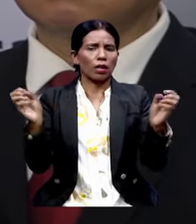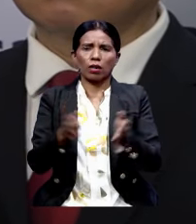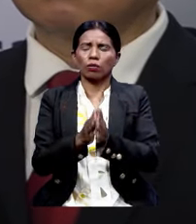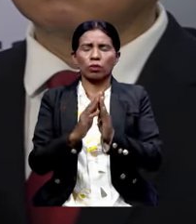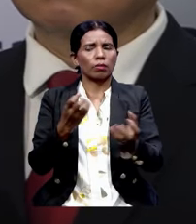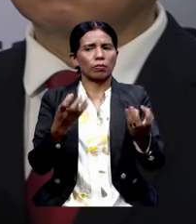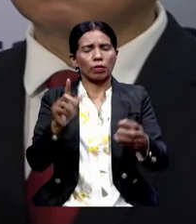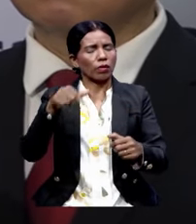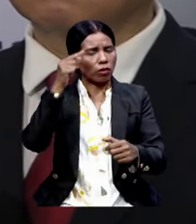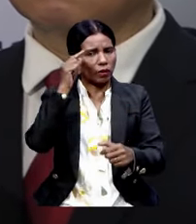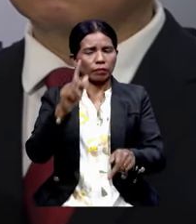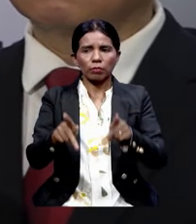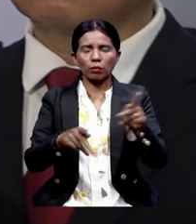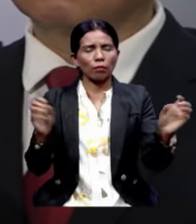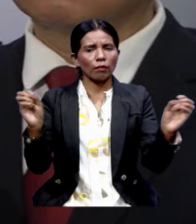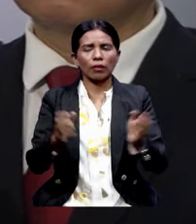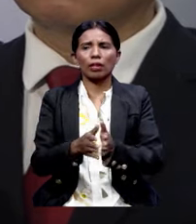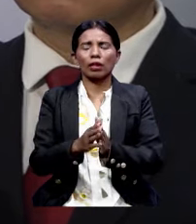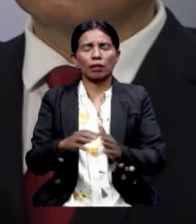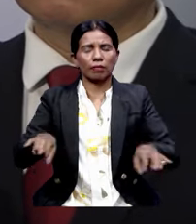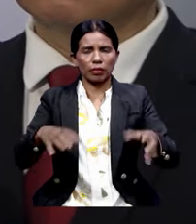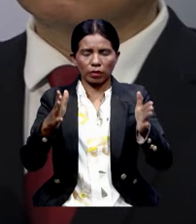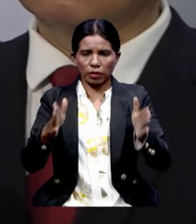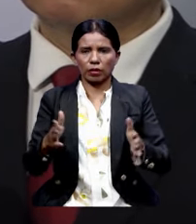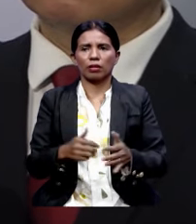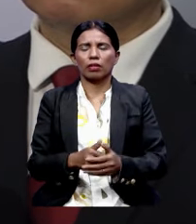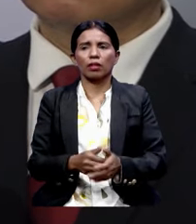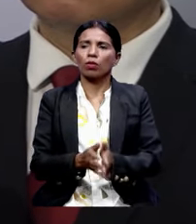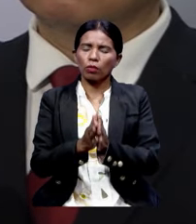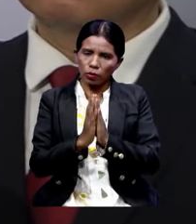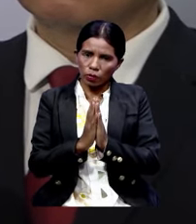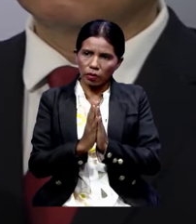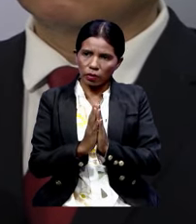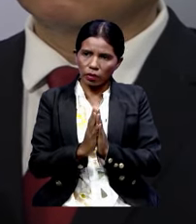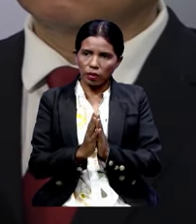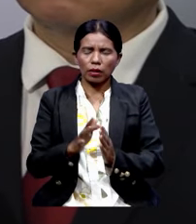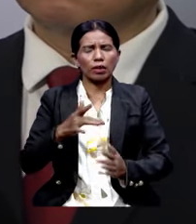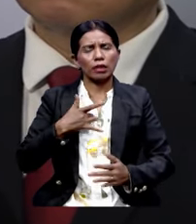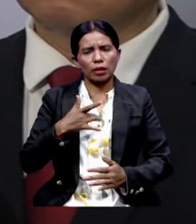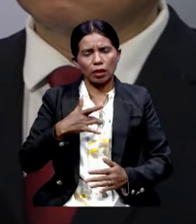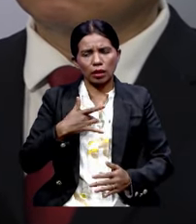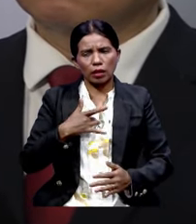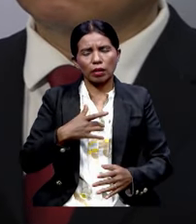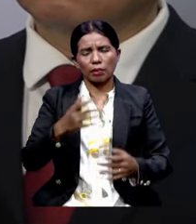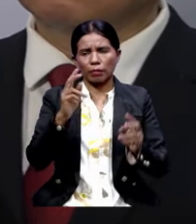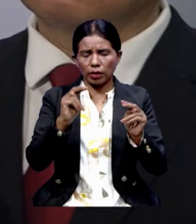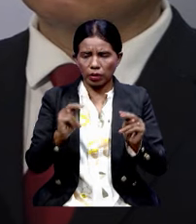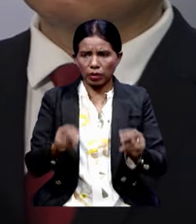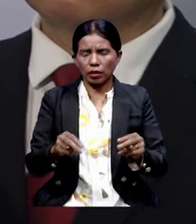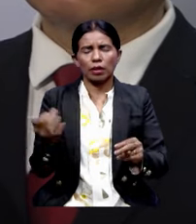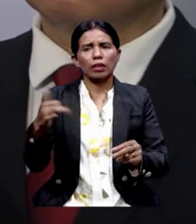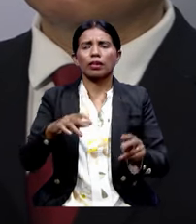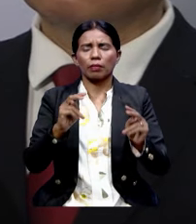ba governo. Povo la husu buat barak, ba profissionais da saúde. Husu de tem katak, quando nes gente de katak, precisa do, nye sira